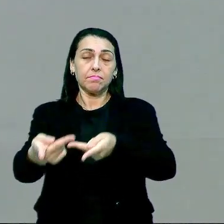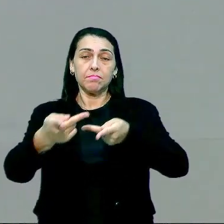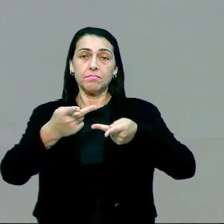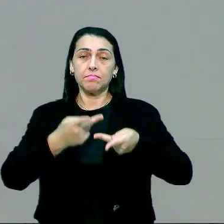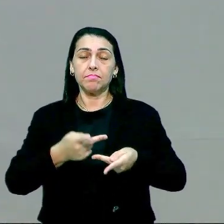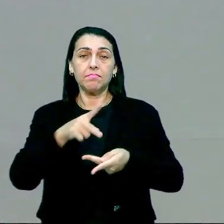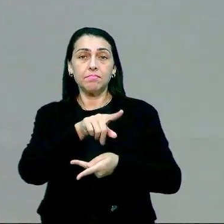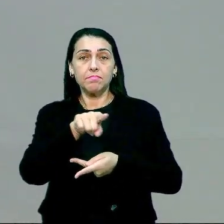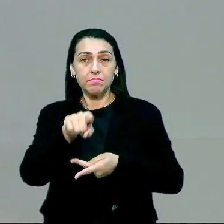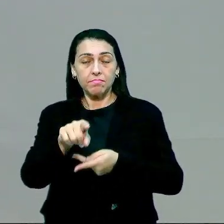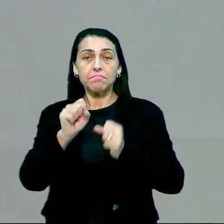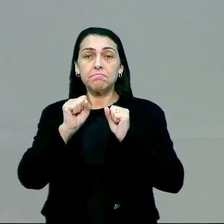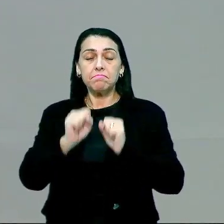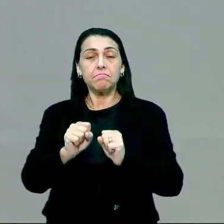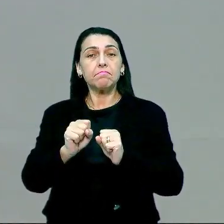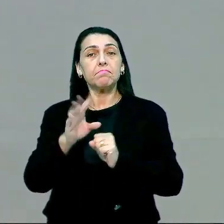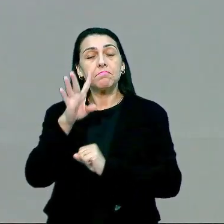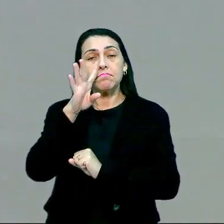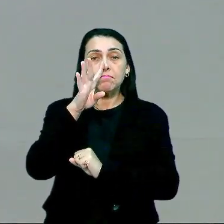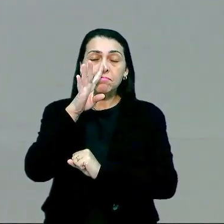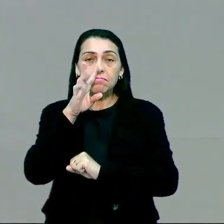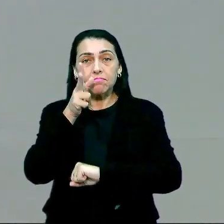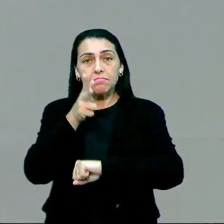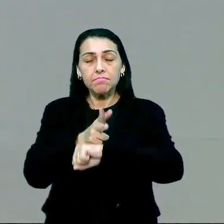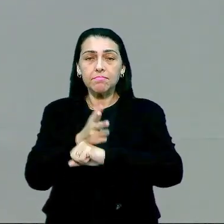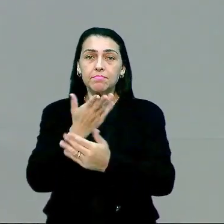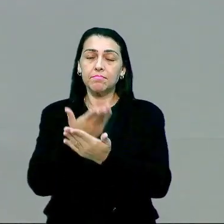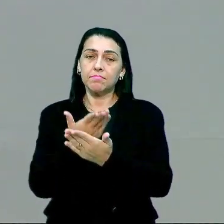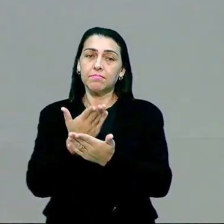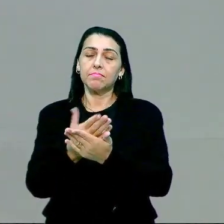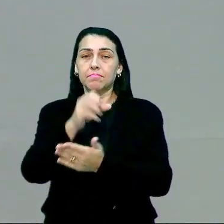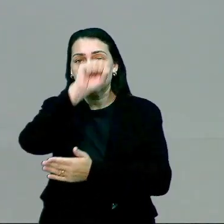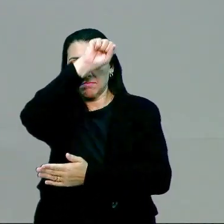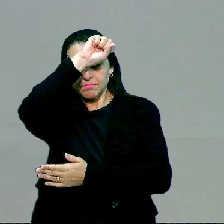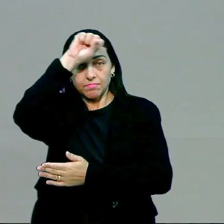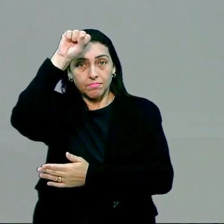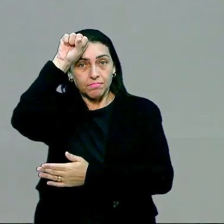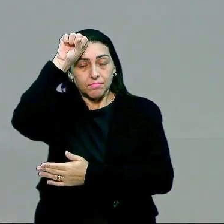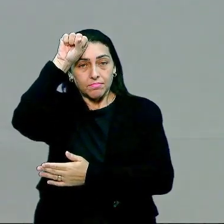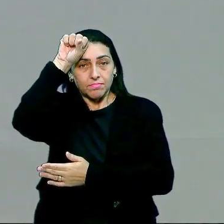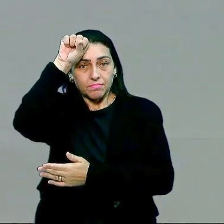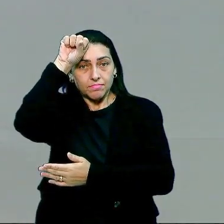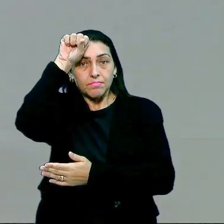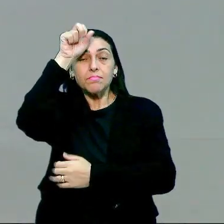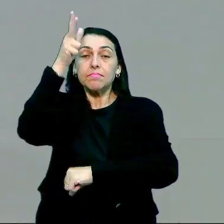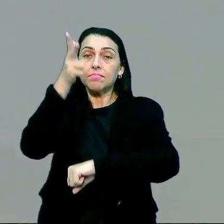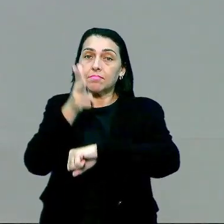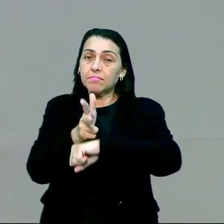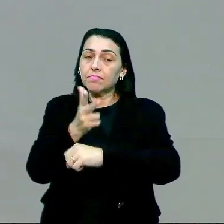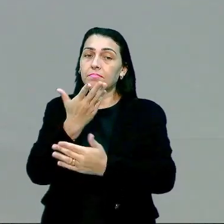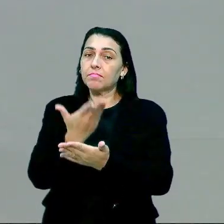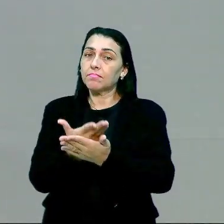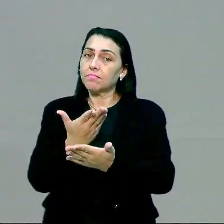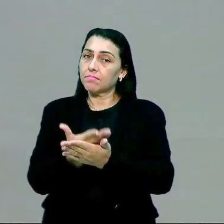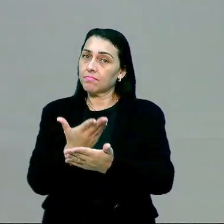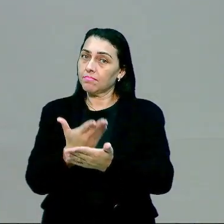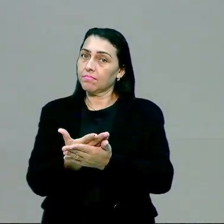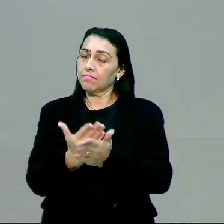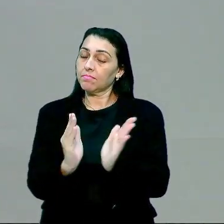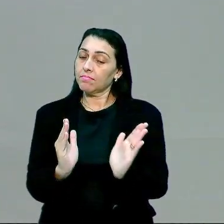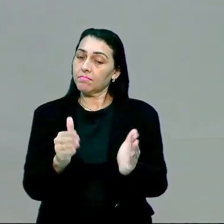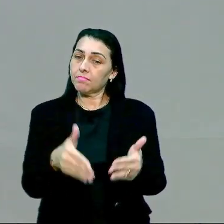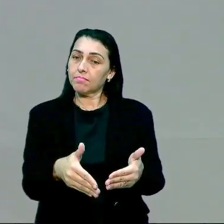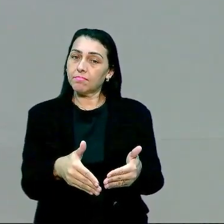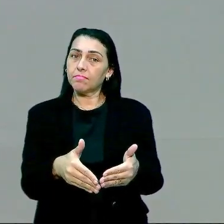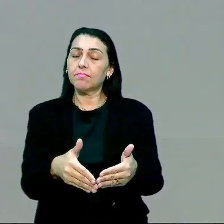convido para que você possa acompanhar a videoaula de Sociologia. Esta videoaula, ela está